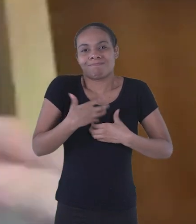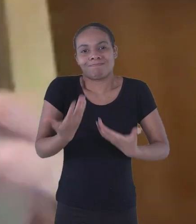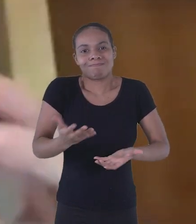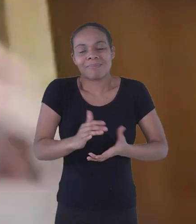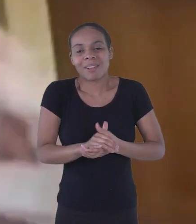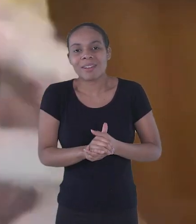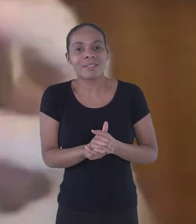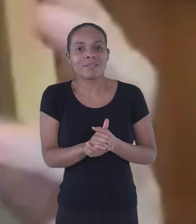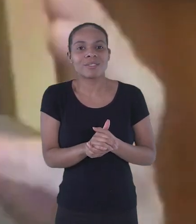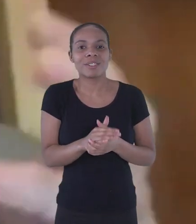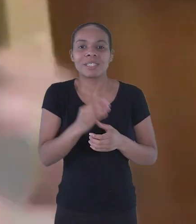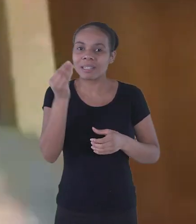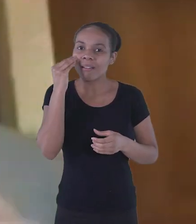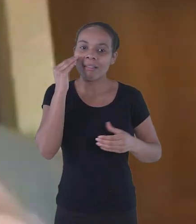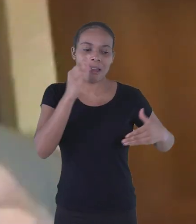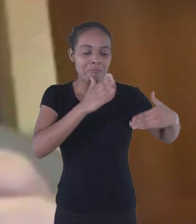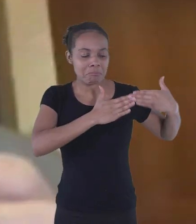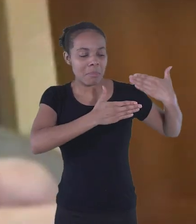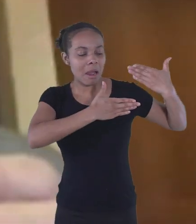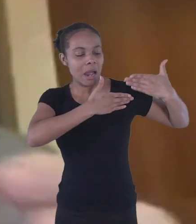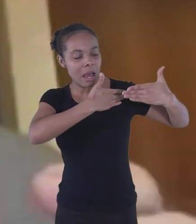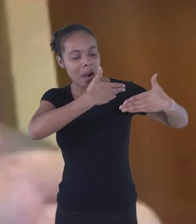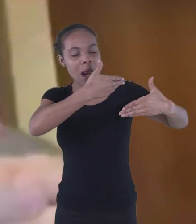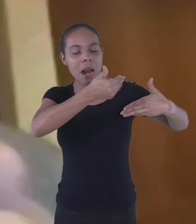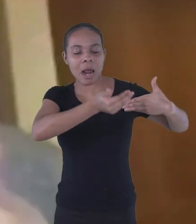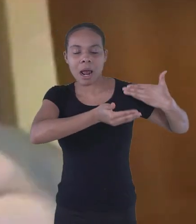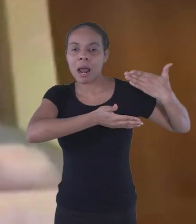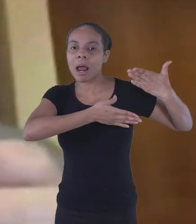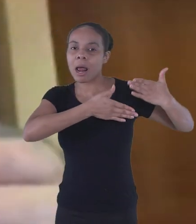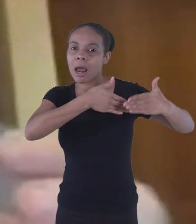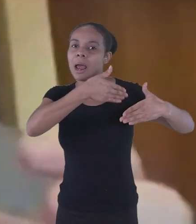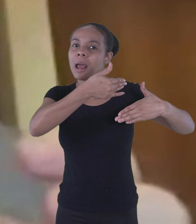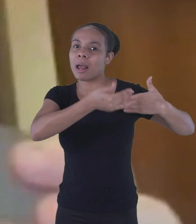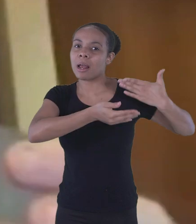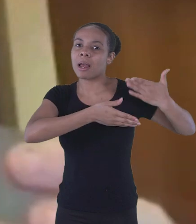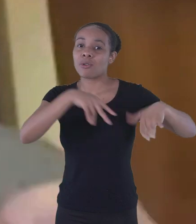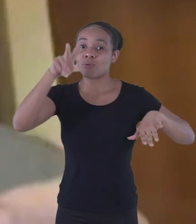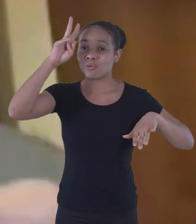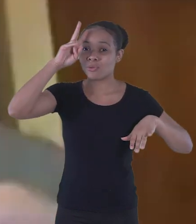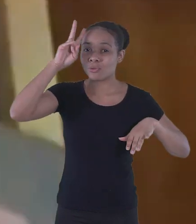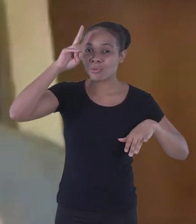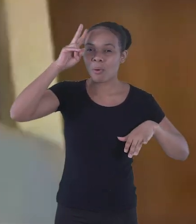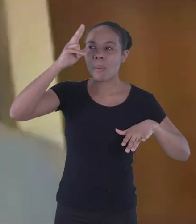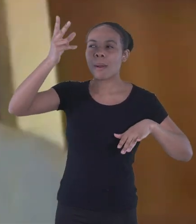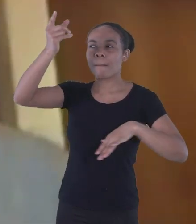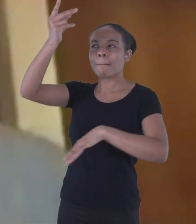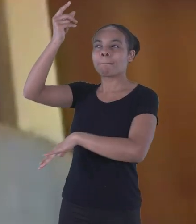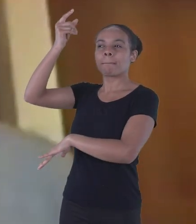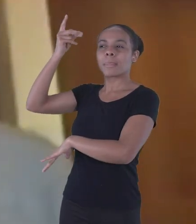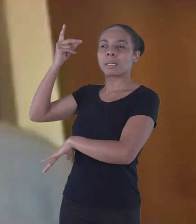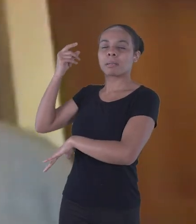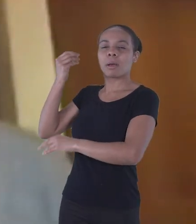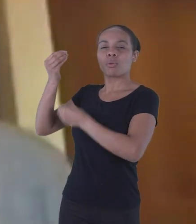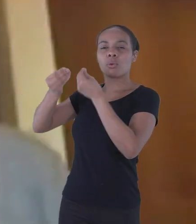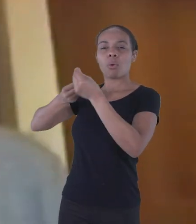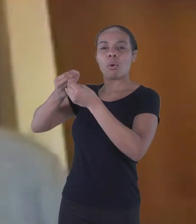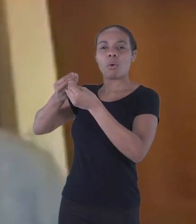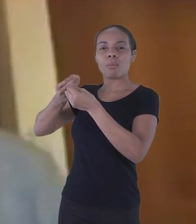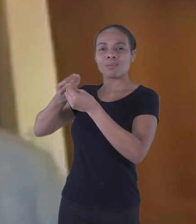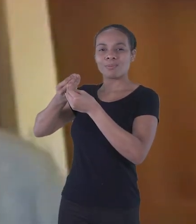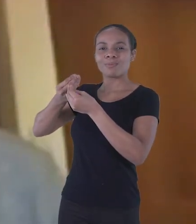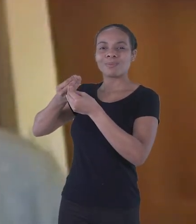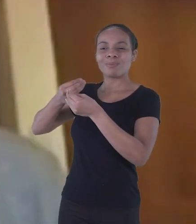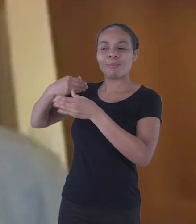espiralada de crescendo e tentando amarrar as histórias do passado no que vai sendo